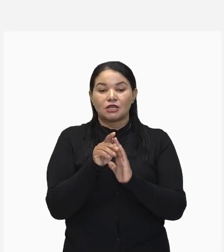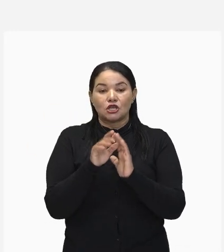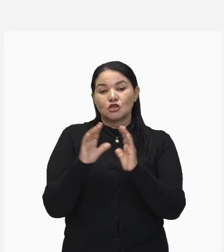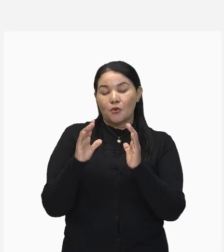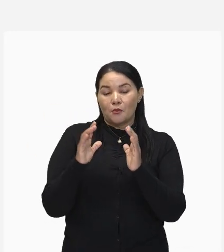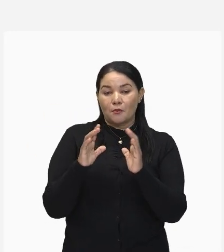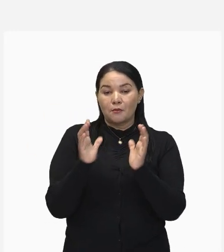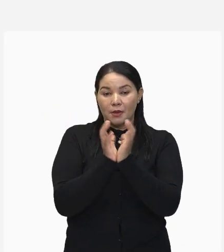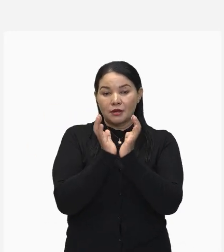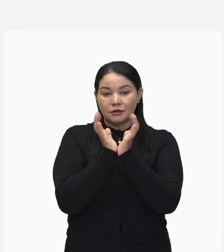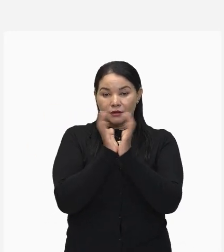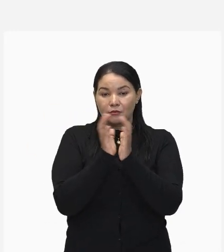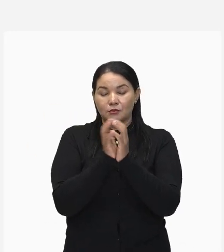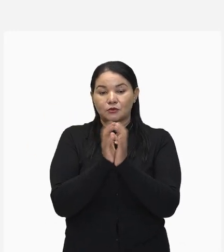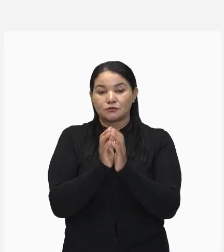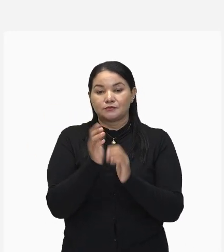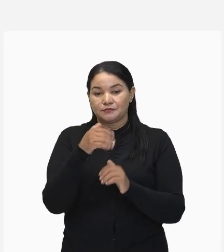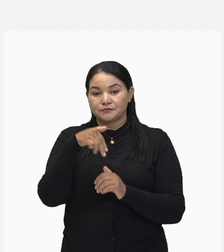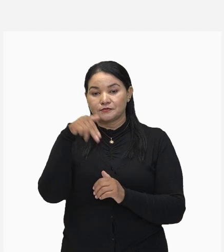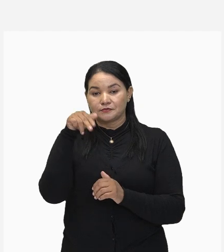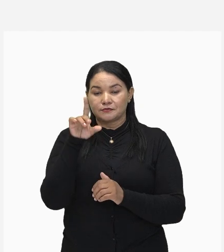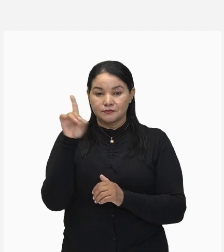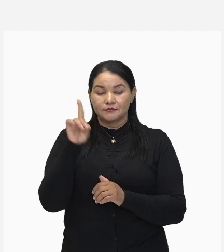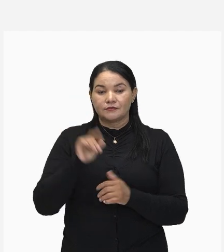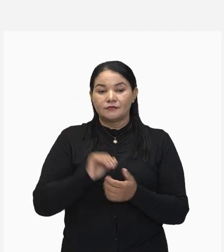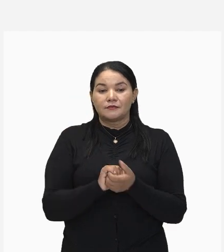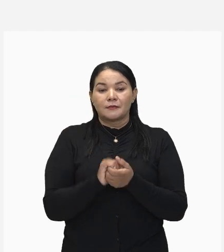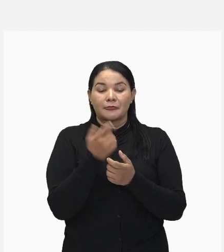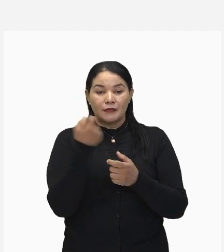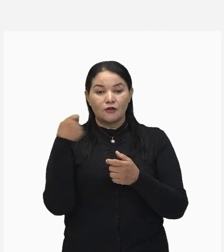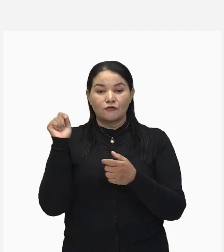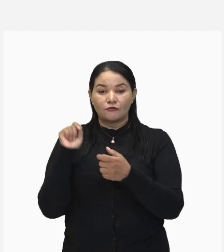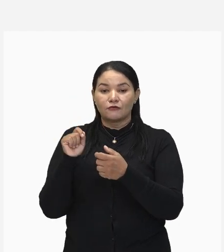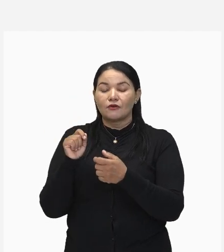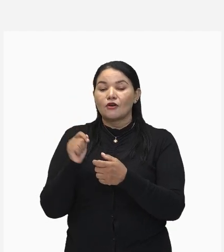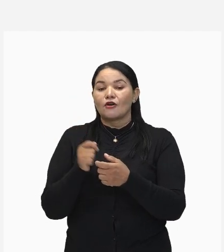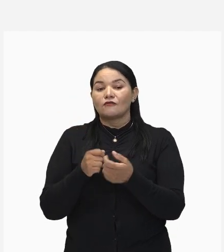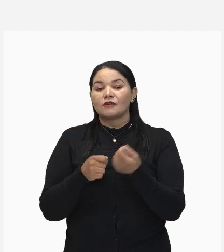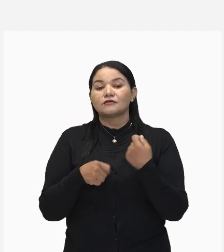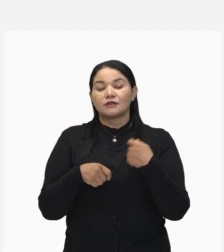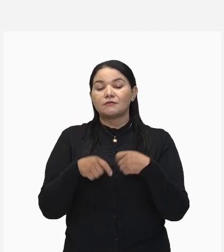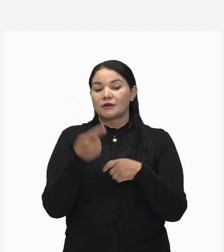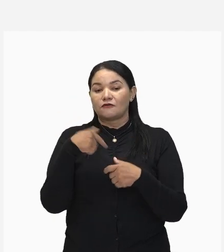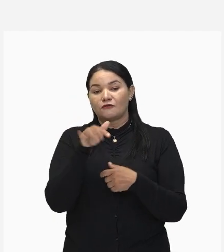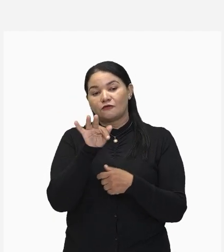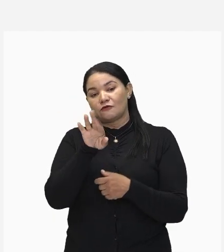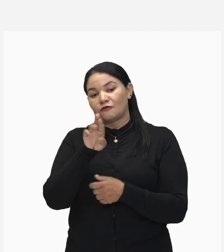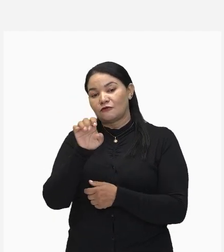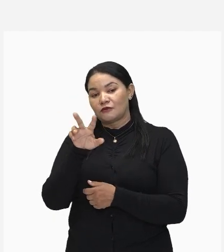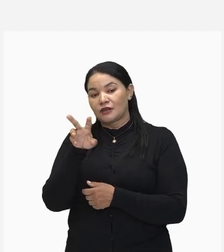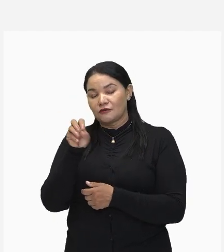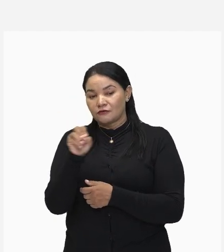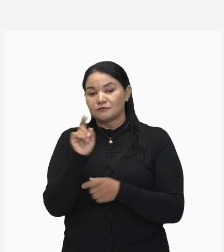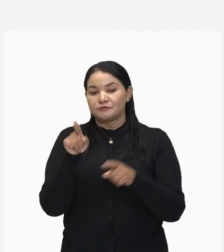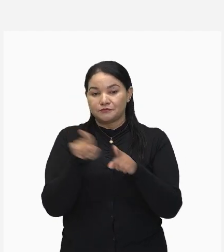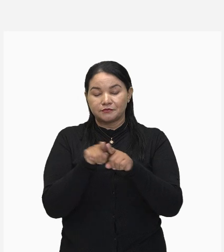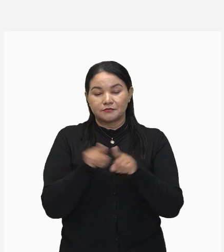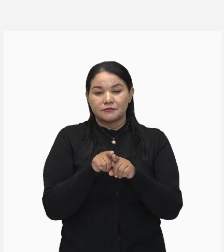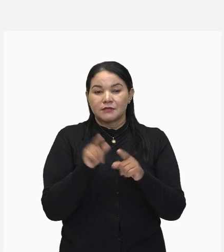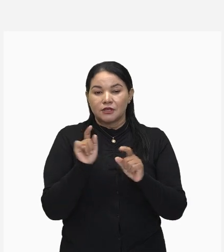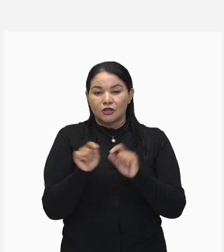região nordeste de Pernambuco. É uma das principais danças tradicionais brasileiras e uma das manifestações culturais